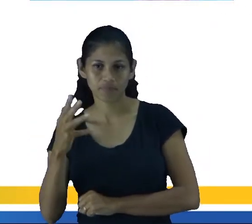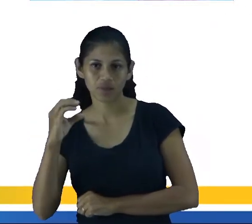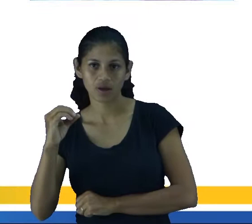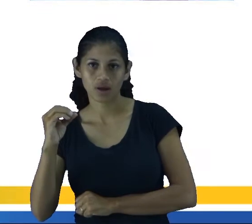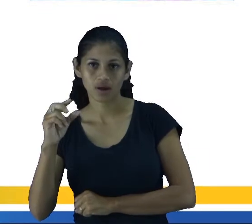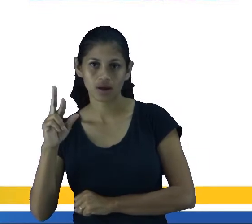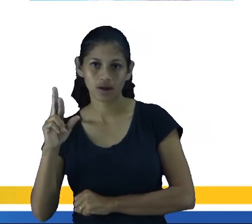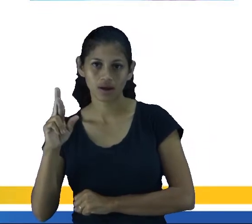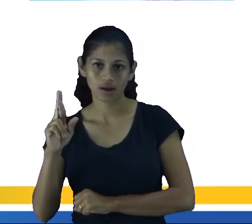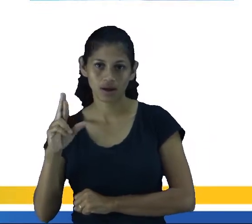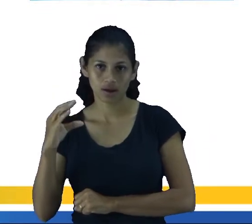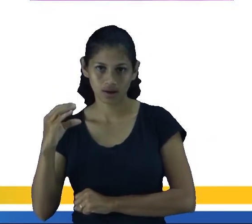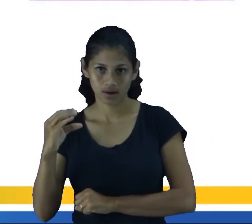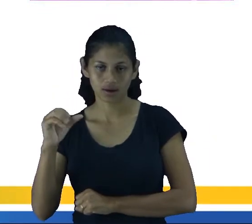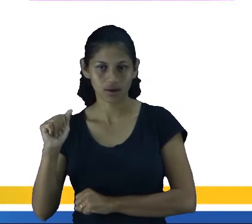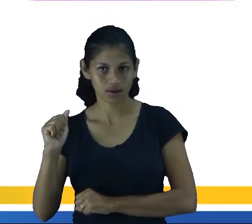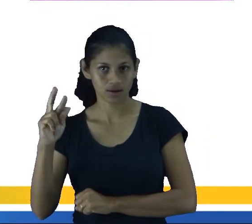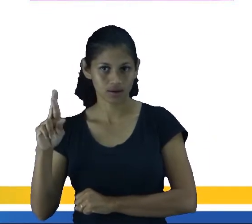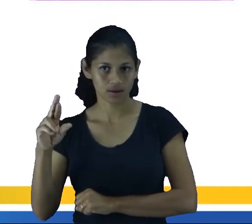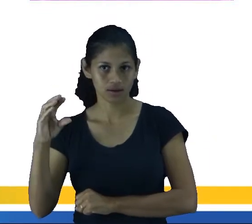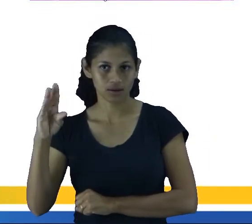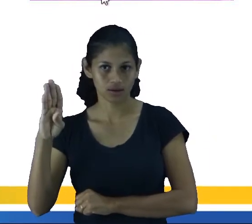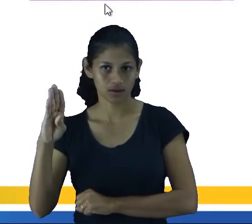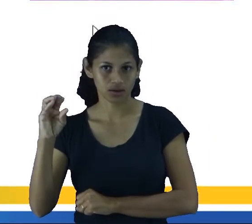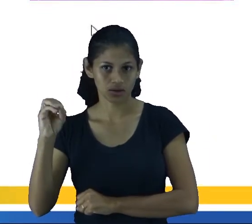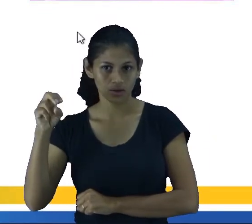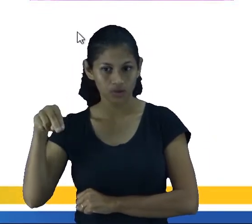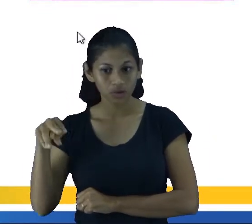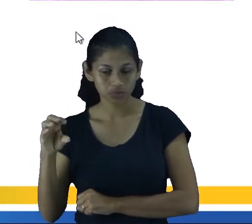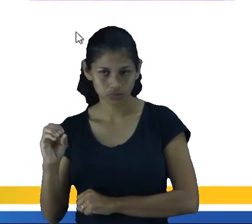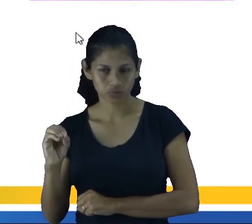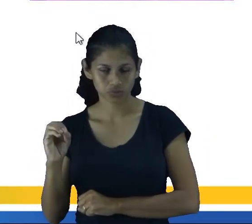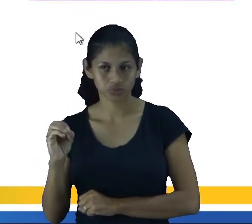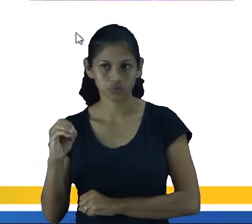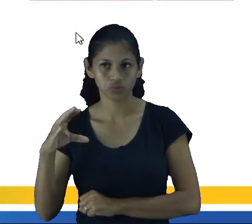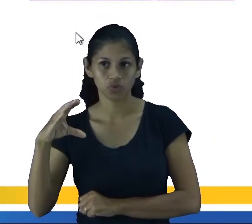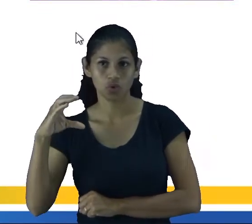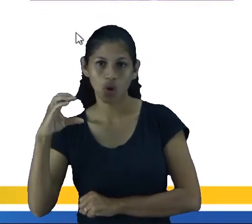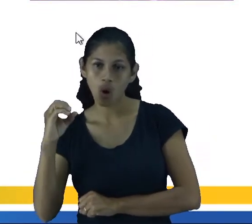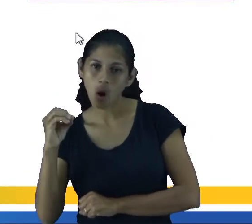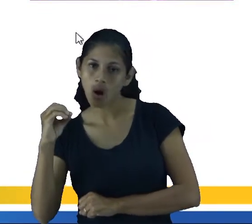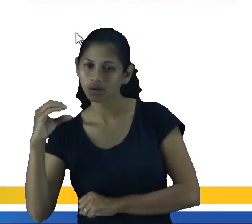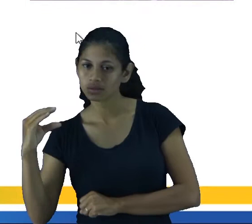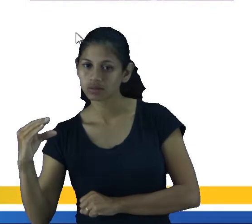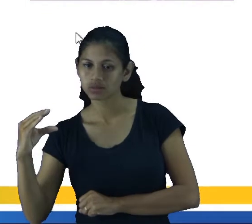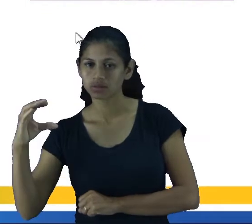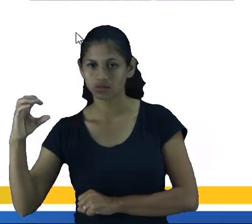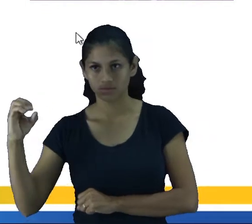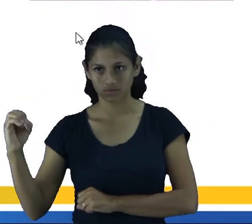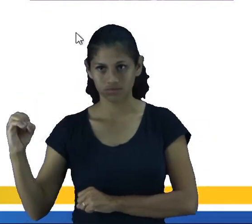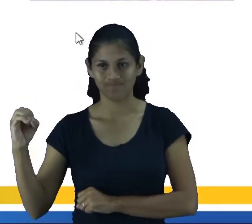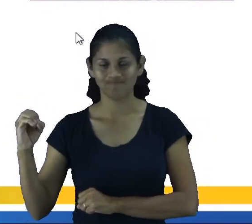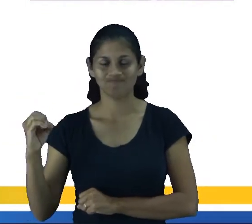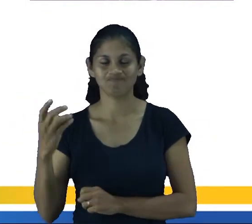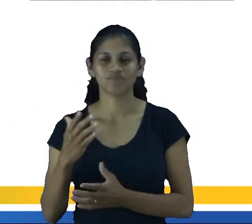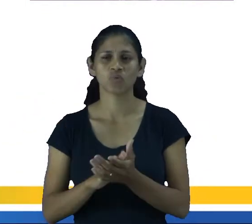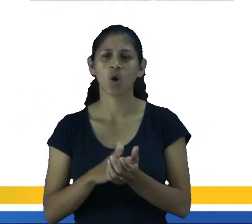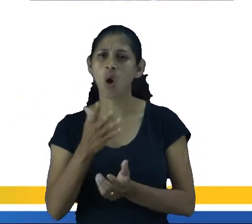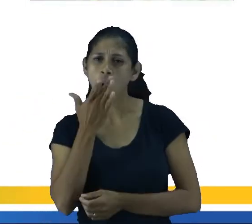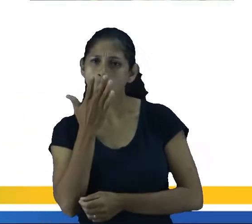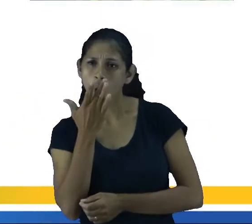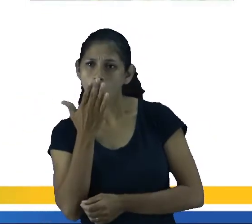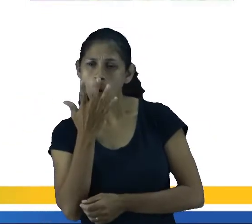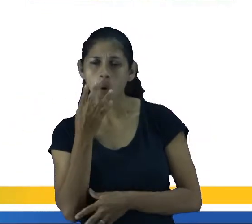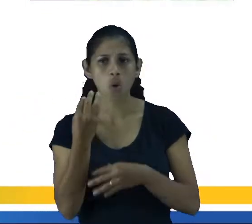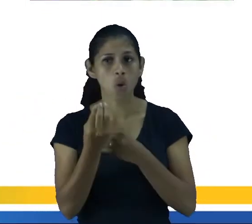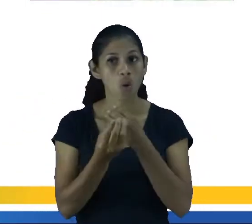ali, né, pelos compostos orgânicos. Então aqui esse GIF ele está mostrando, né, caso ele tivesse uma coloração, como que ia estar